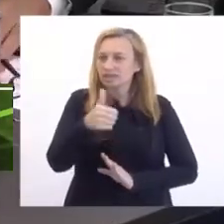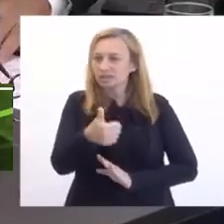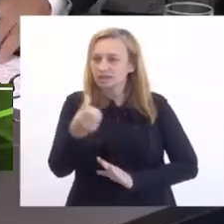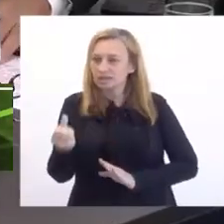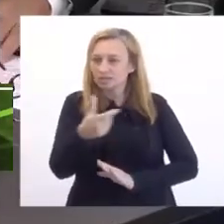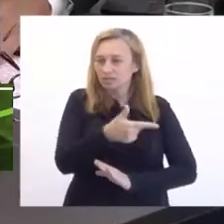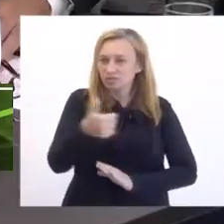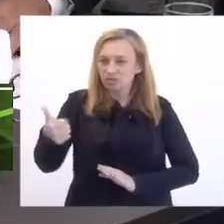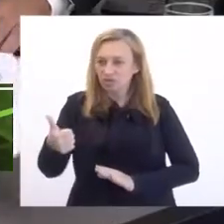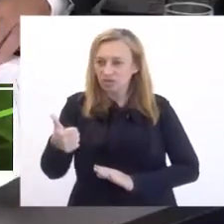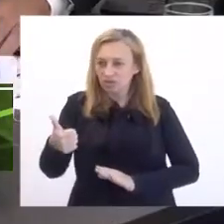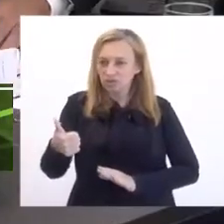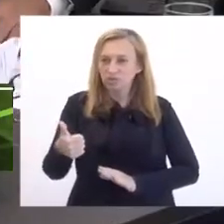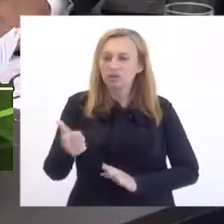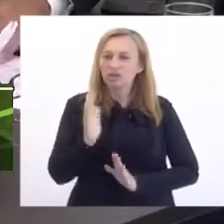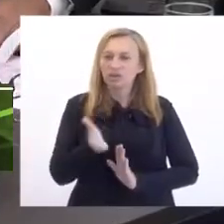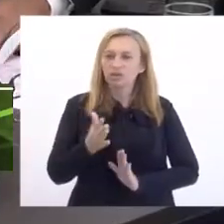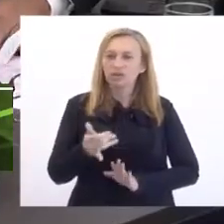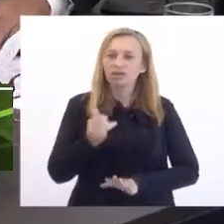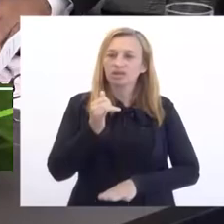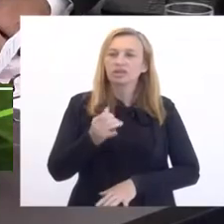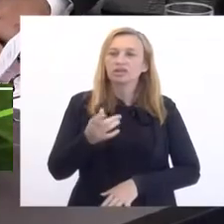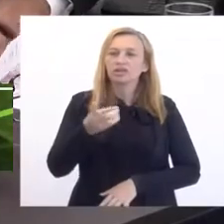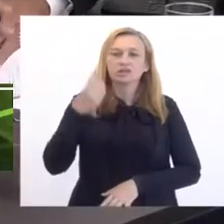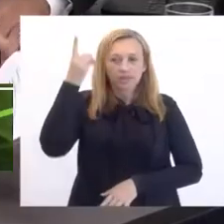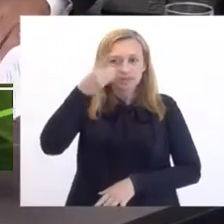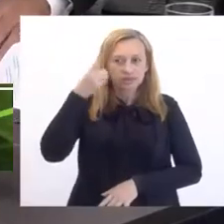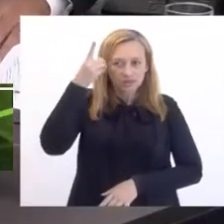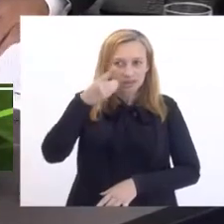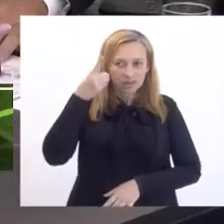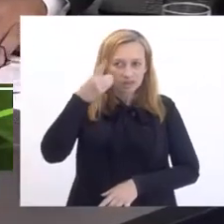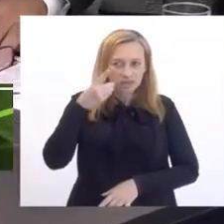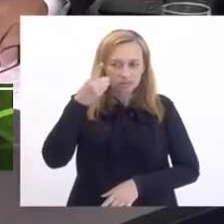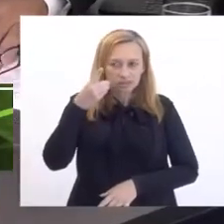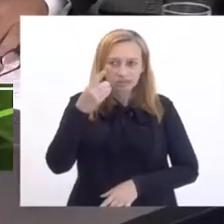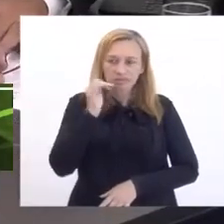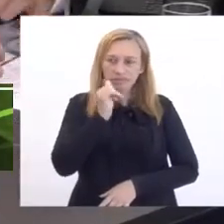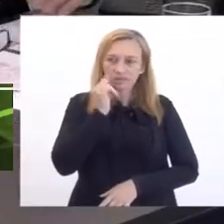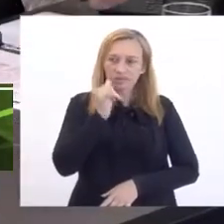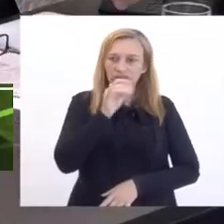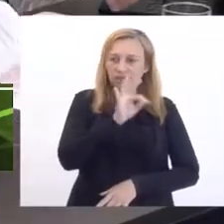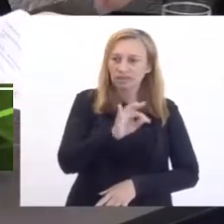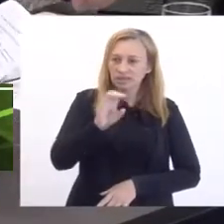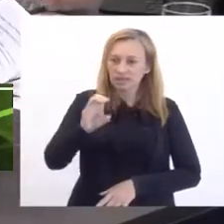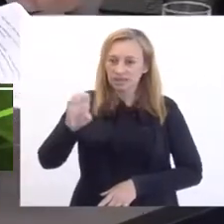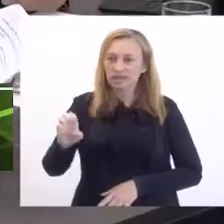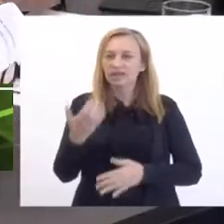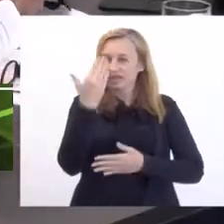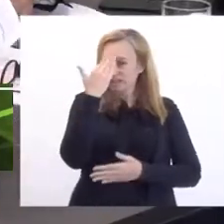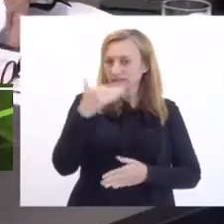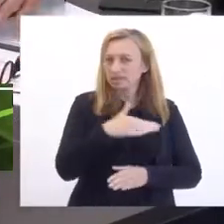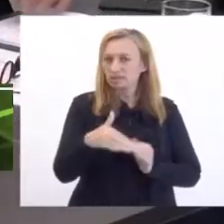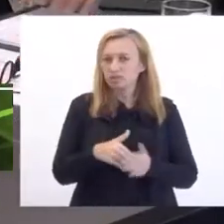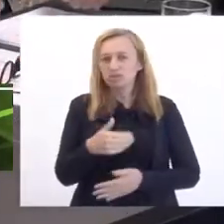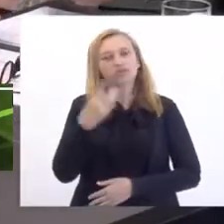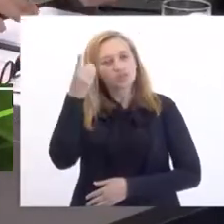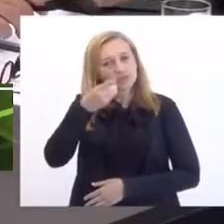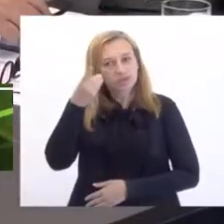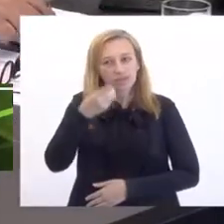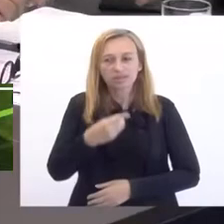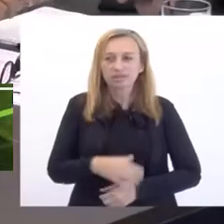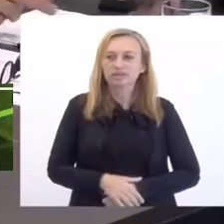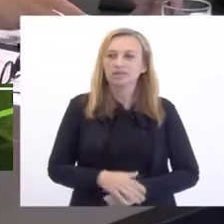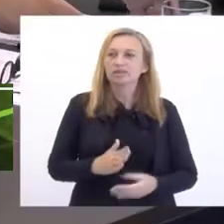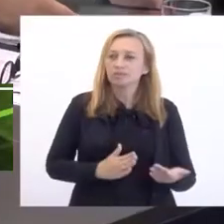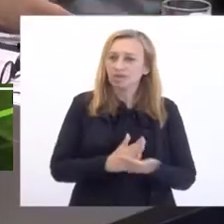2021, passando a palavra para o relator, deputado Márcio Canella, para emitir o seu parecer sobre as contas do TCE. Quero agradecer a todos os deputados e deputadas